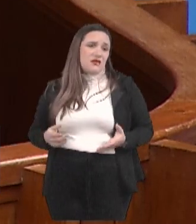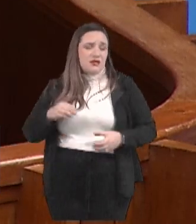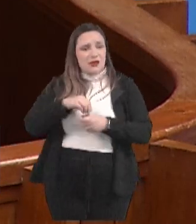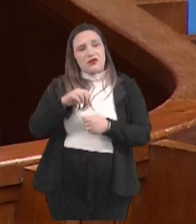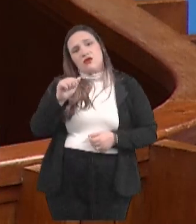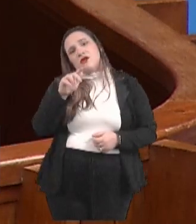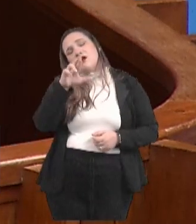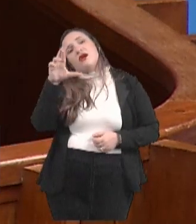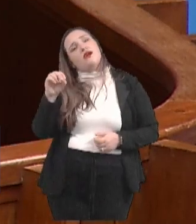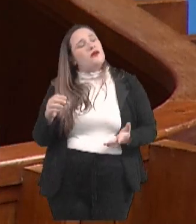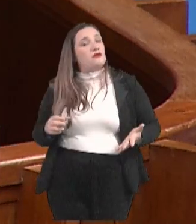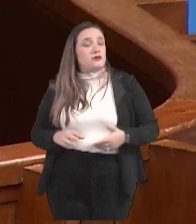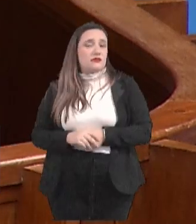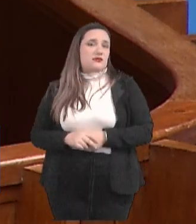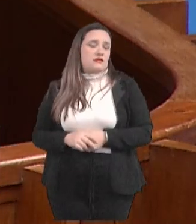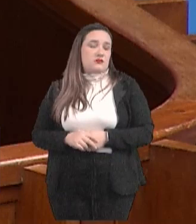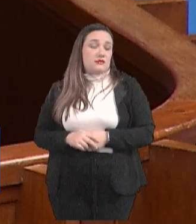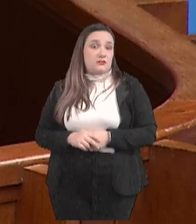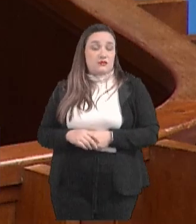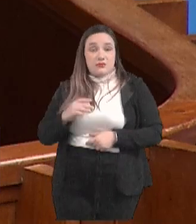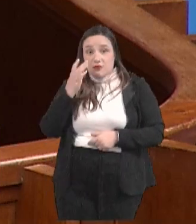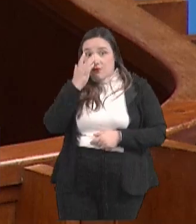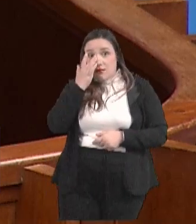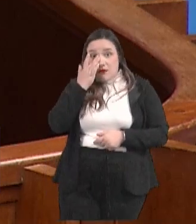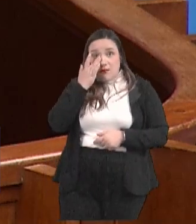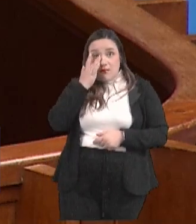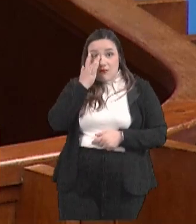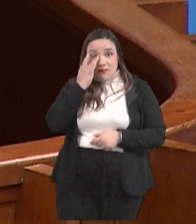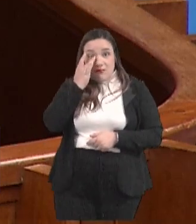agronegócio, nós já temos que lutar com